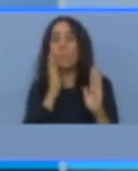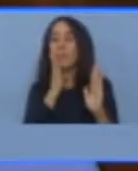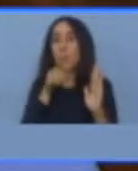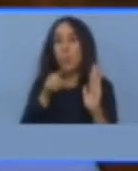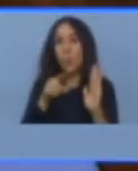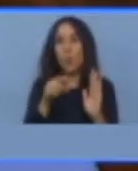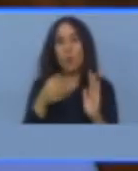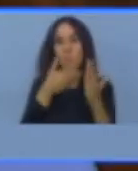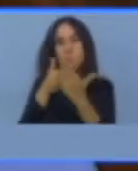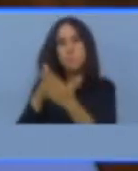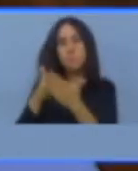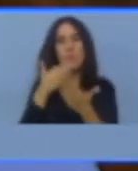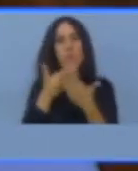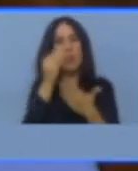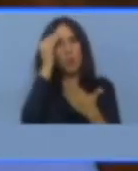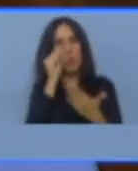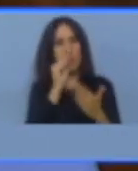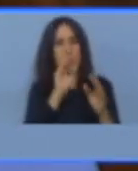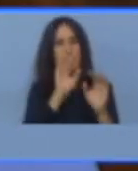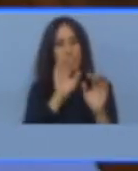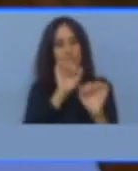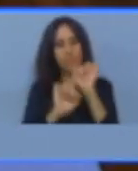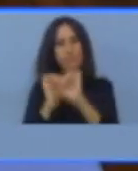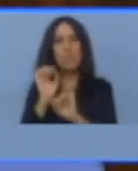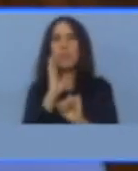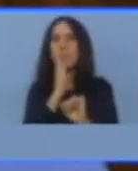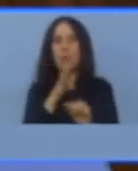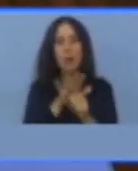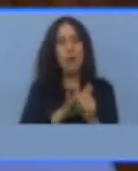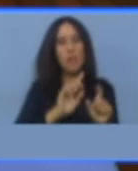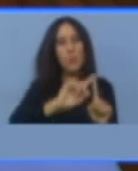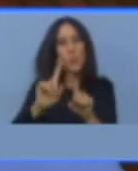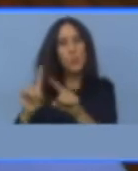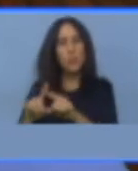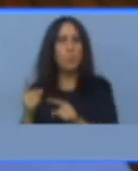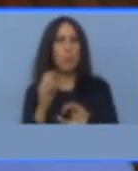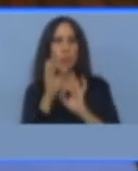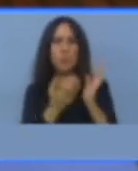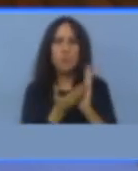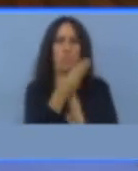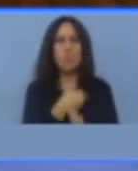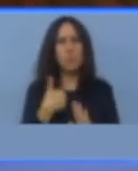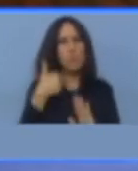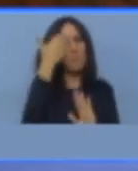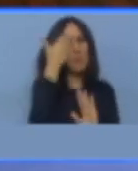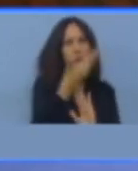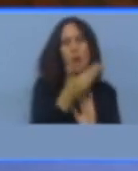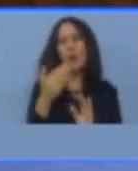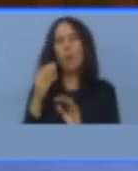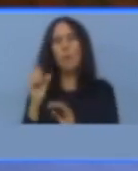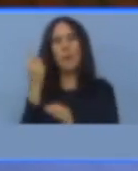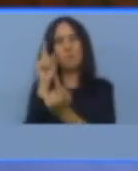dessas barreiras, se fazem recomendações concretas em função de determinadas áreas, que vão desde os cuidados continuados de saúde mental, aos cuidados